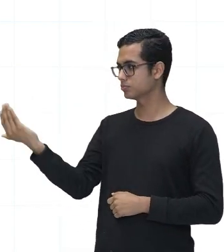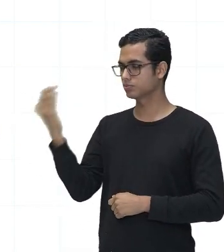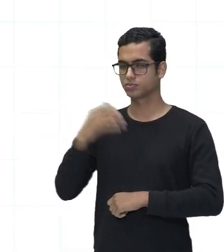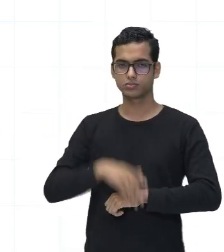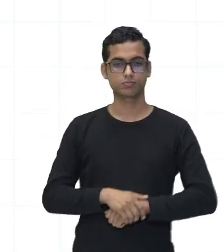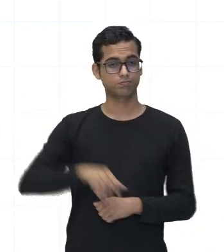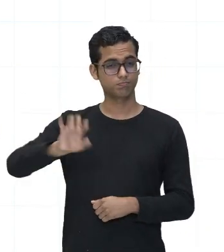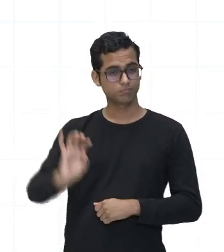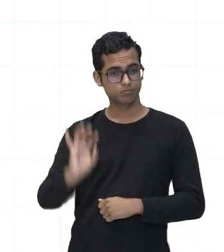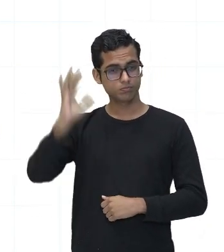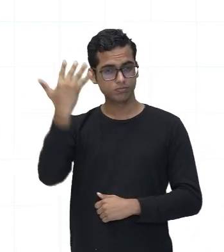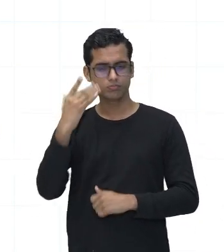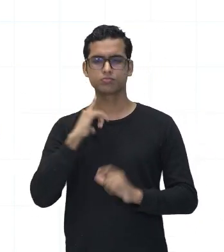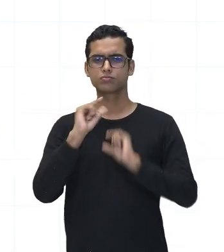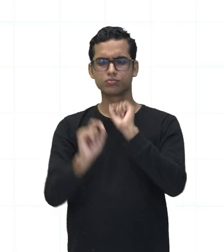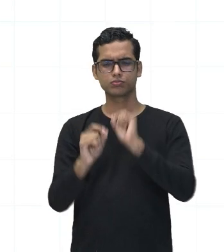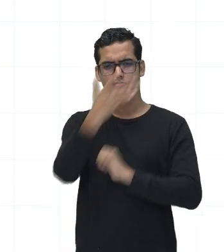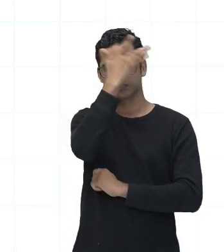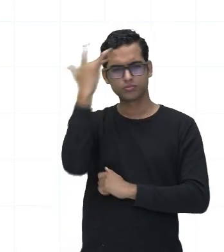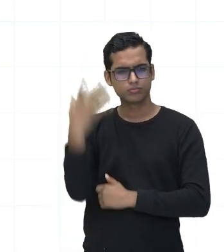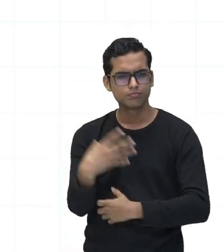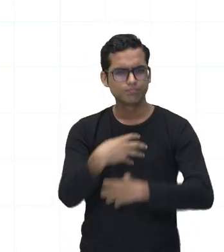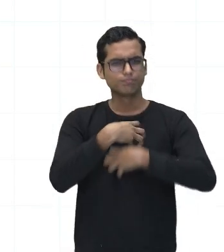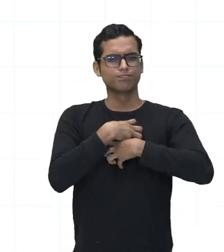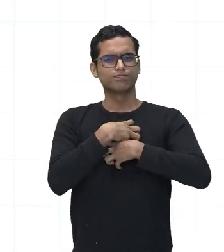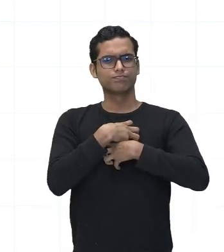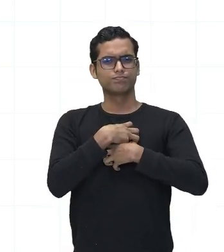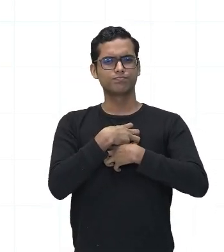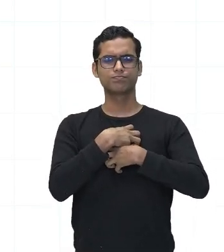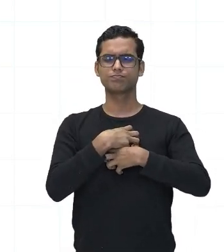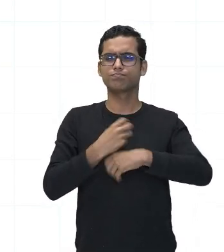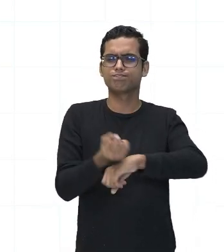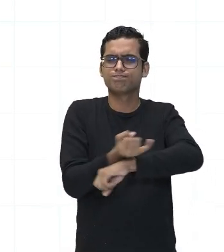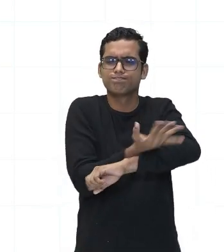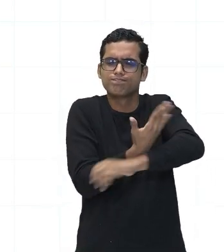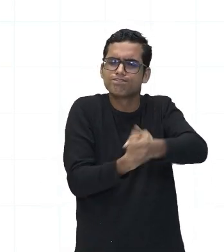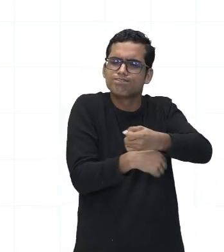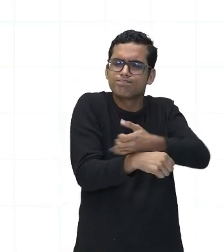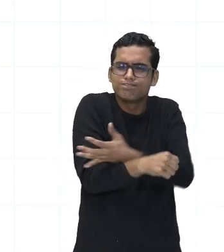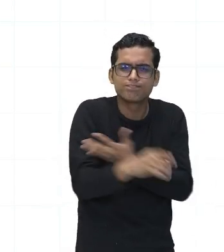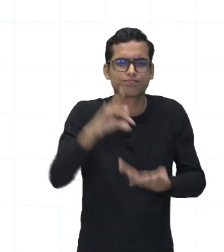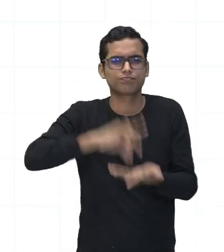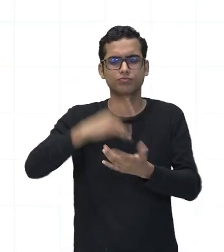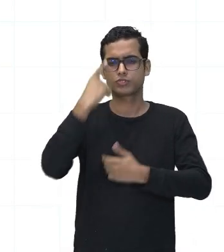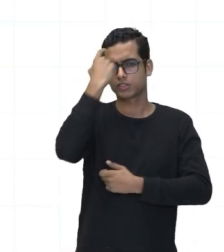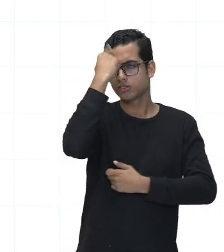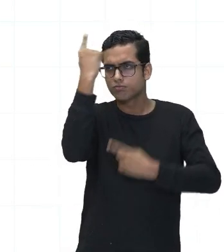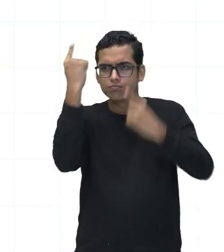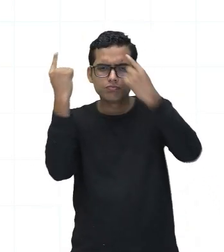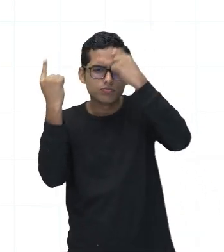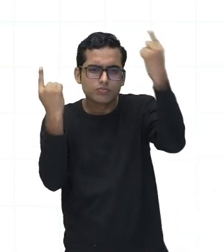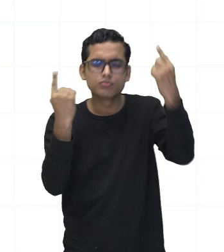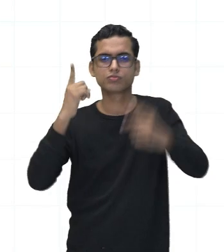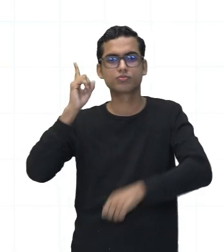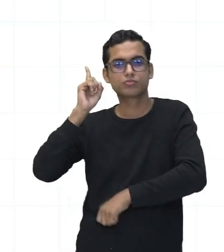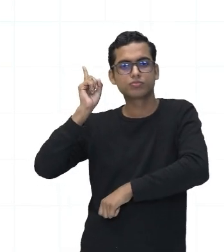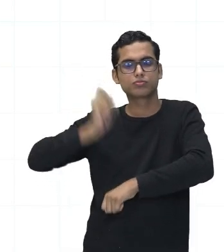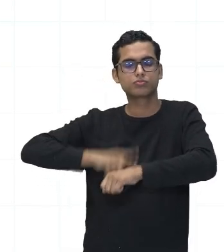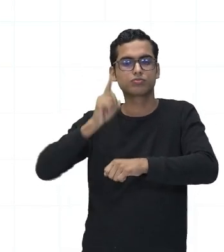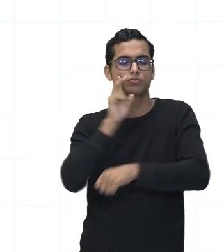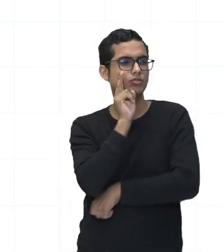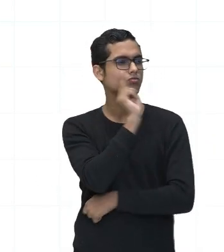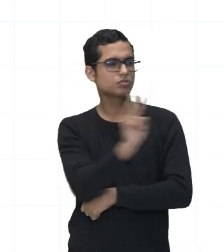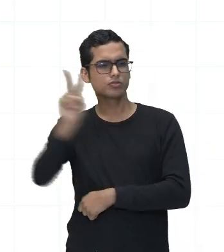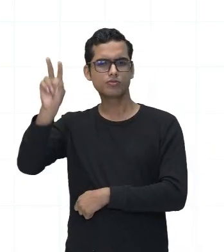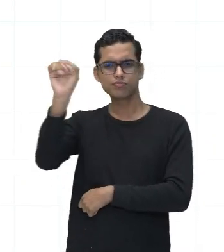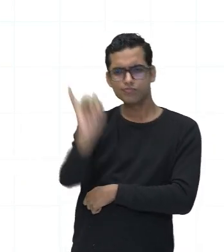que conduz alguém a um sentimento, sensação ou ideia no momento em que